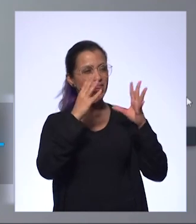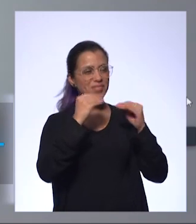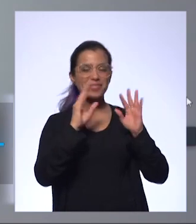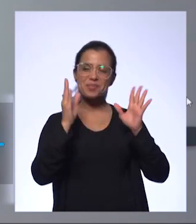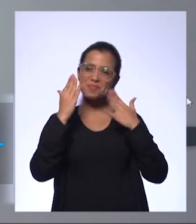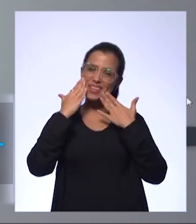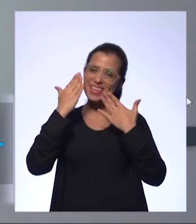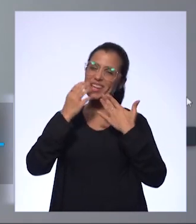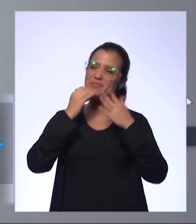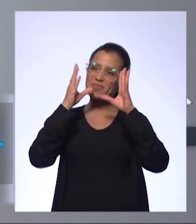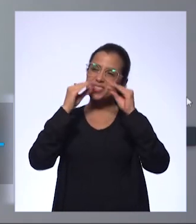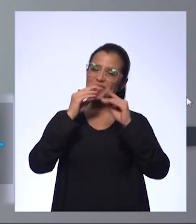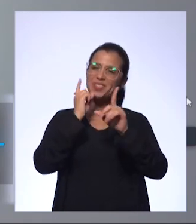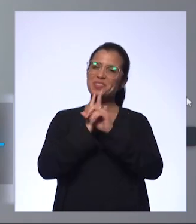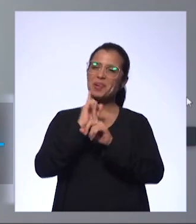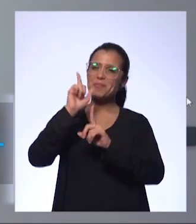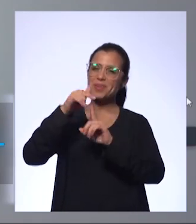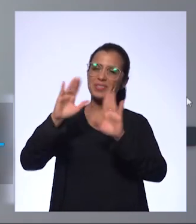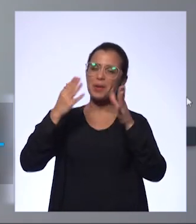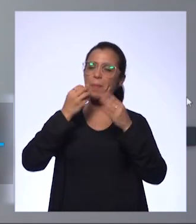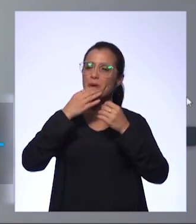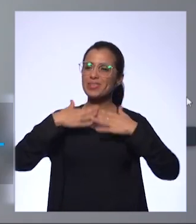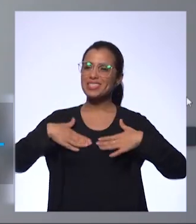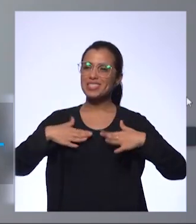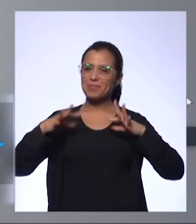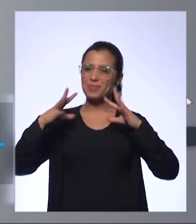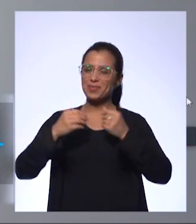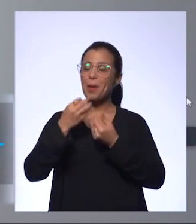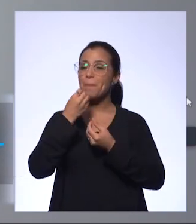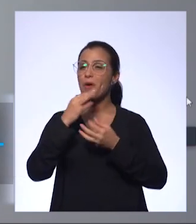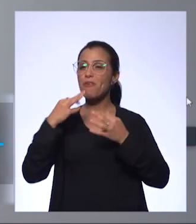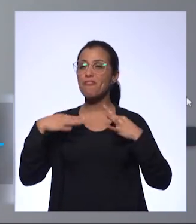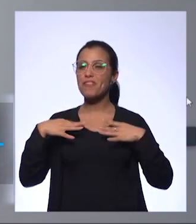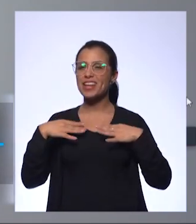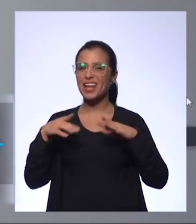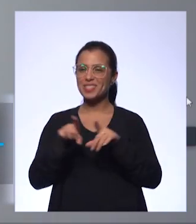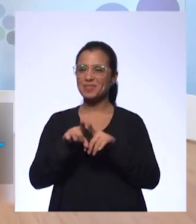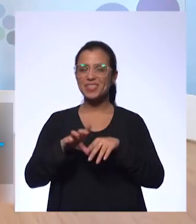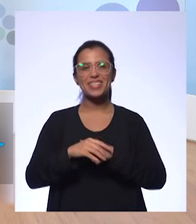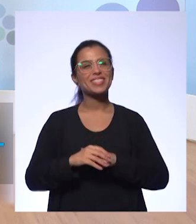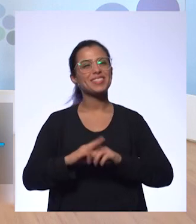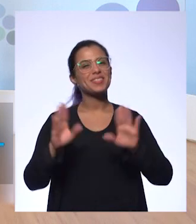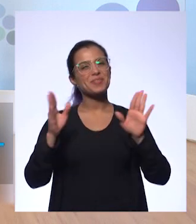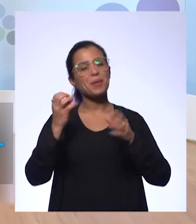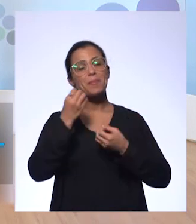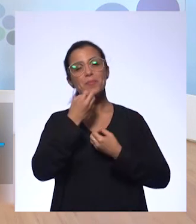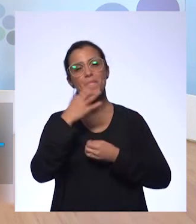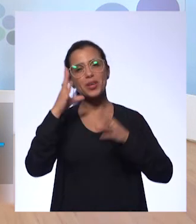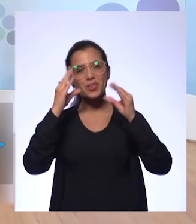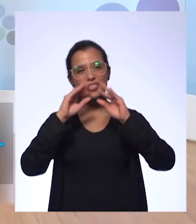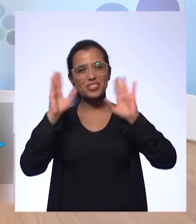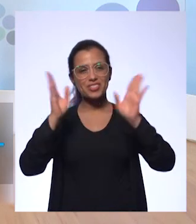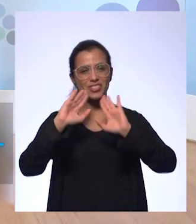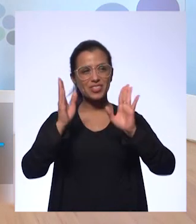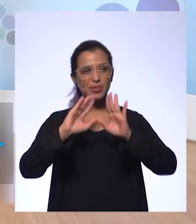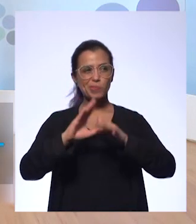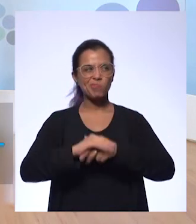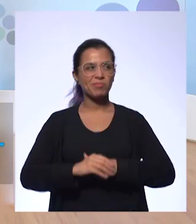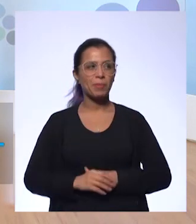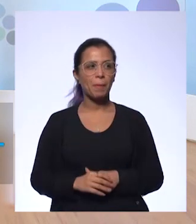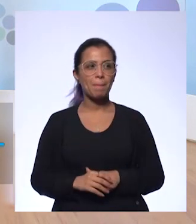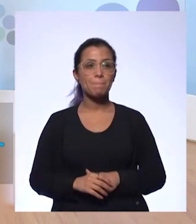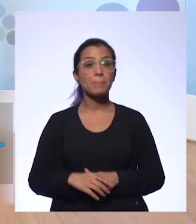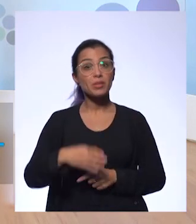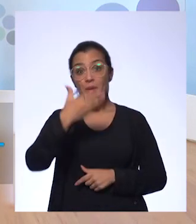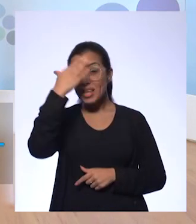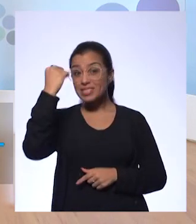Obrigada, pessoal. Boa noite. Até a próxima. Bom descanso para todos. Bom feriado, pessoal. Obrigado. Pessoal, boa noite. Tchau, tchau. Tchau, tchau, pessoal. Até a próxima.